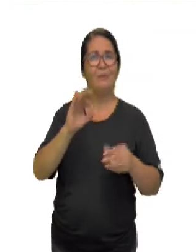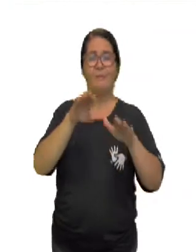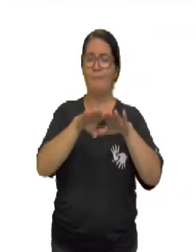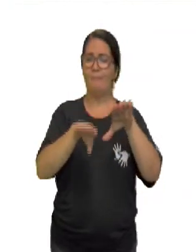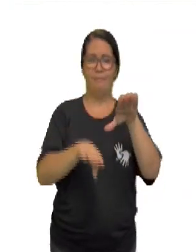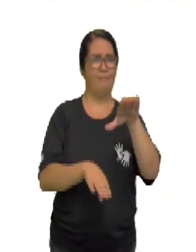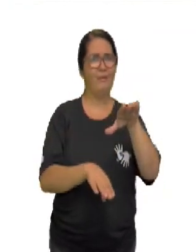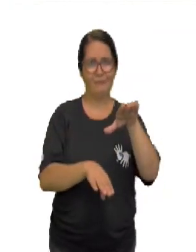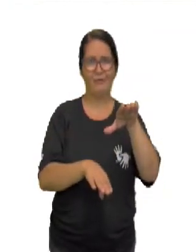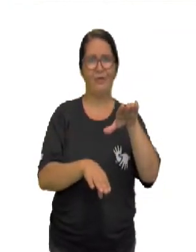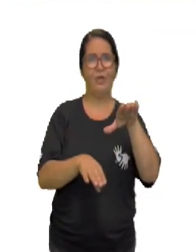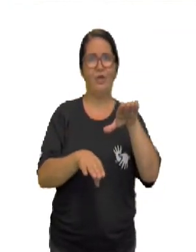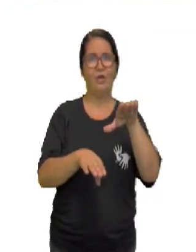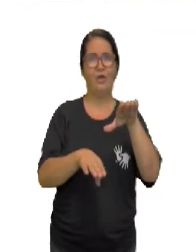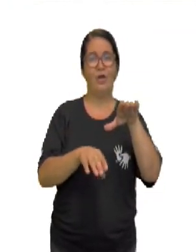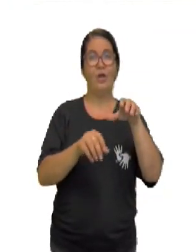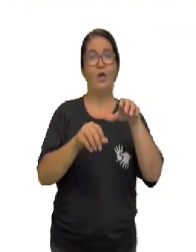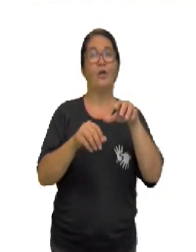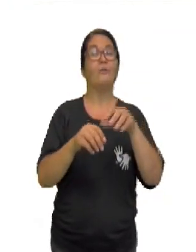Ok?